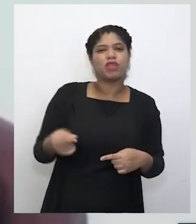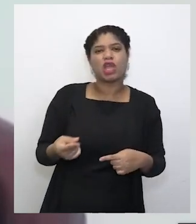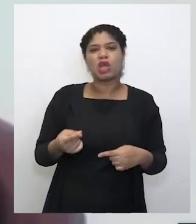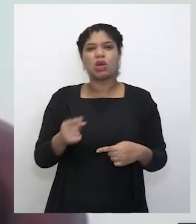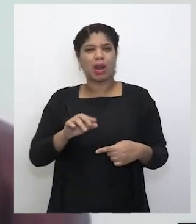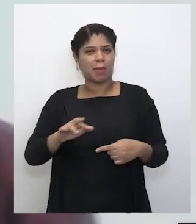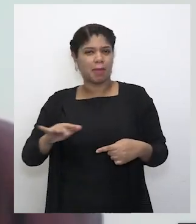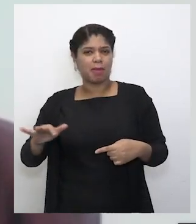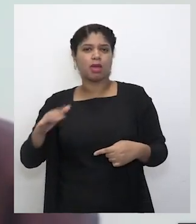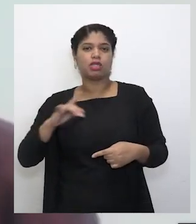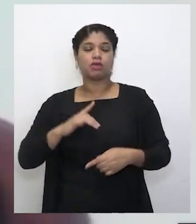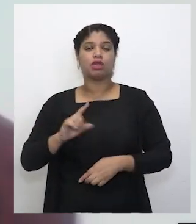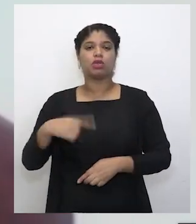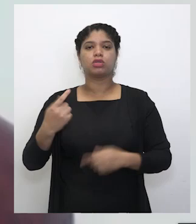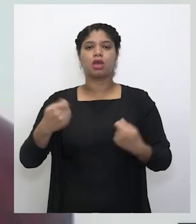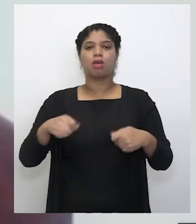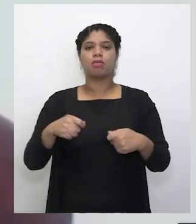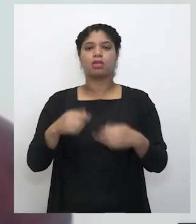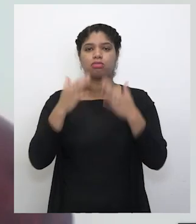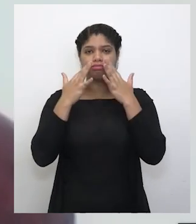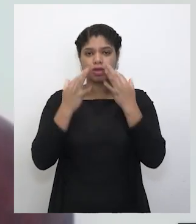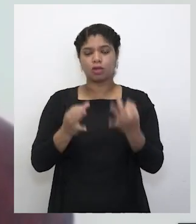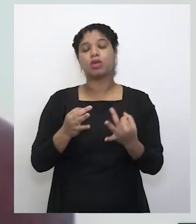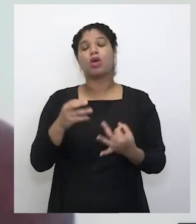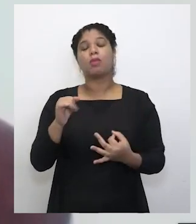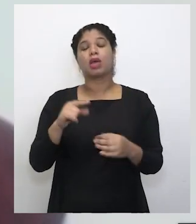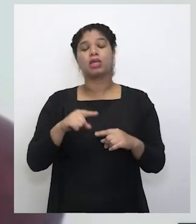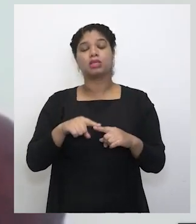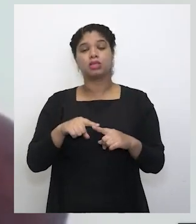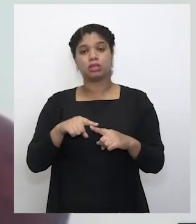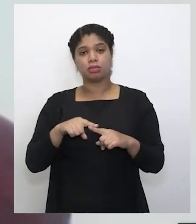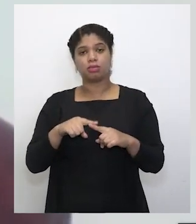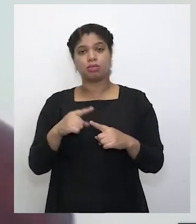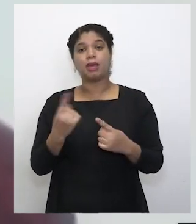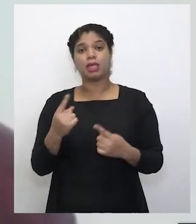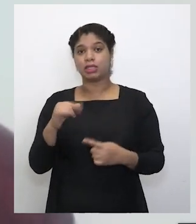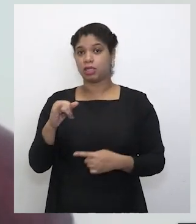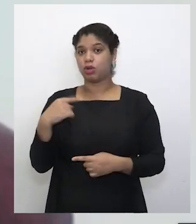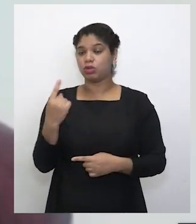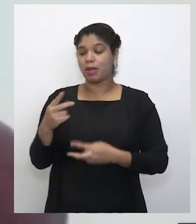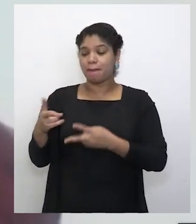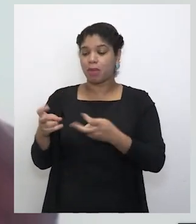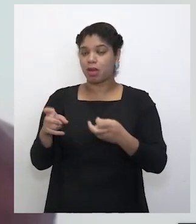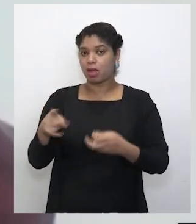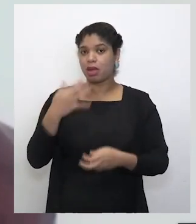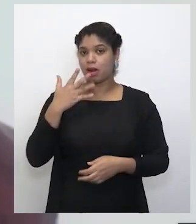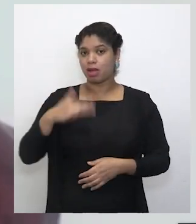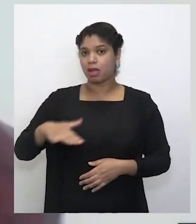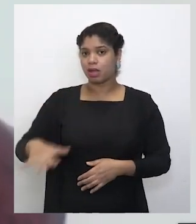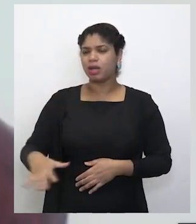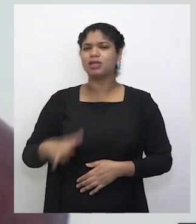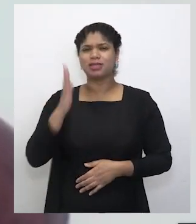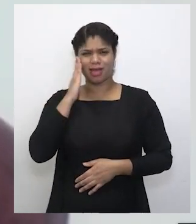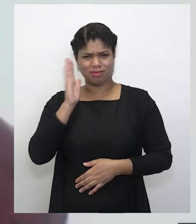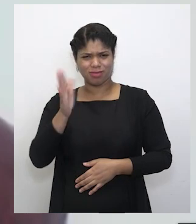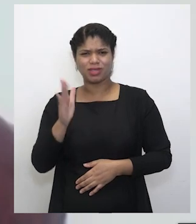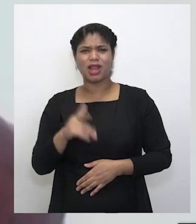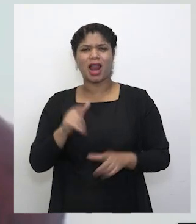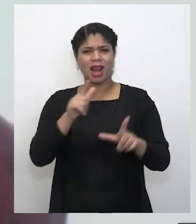o nosso olhar a partir do momento que a gente vê que a criança tem conhecimento do sistema de